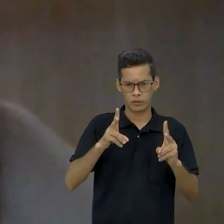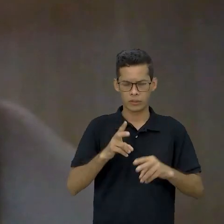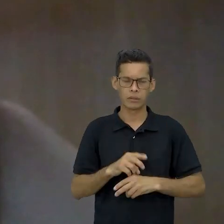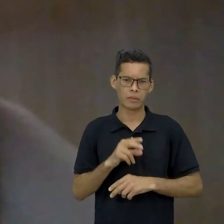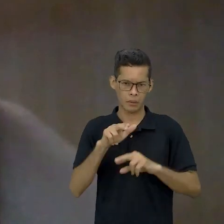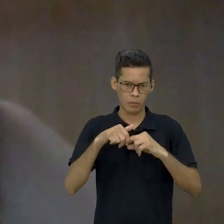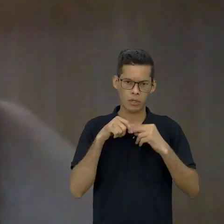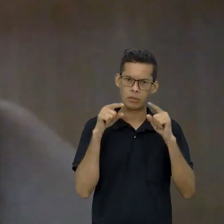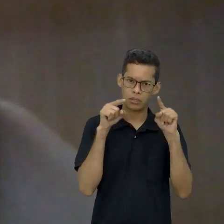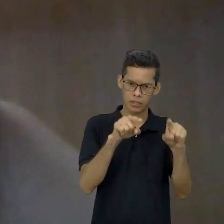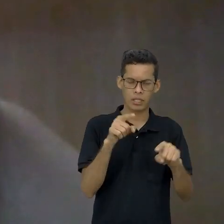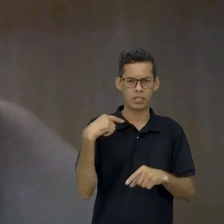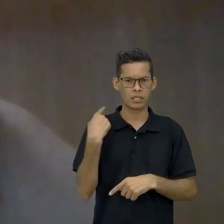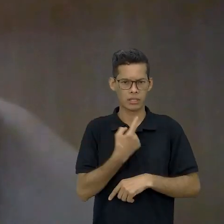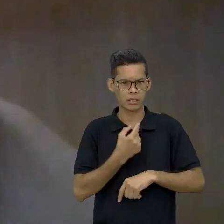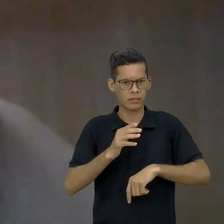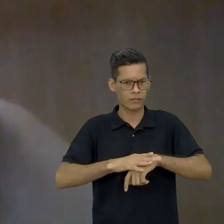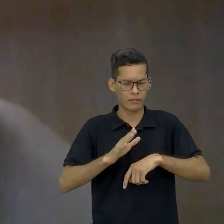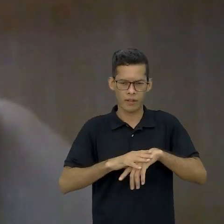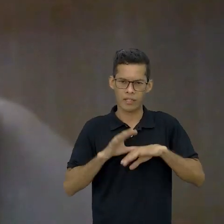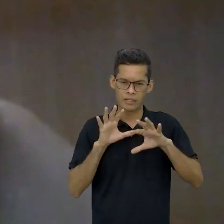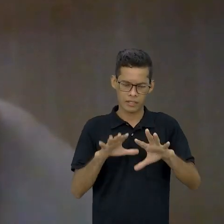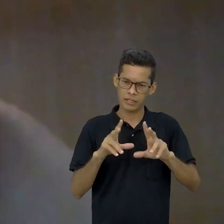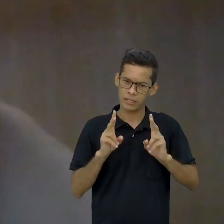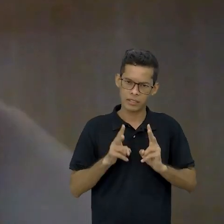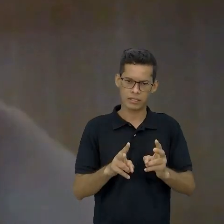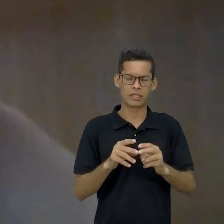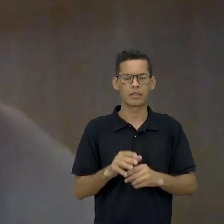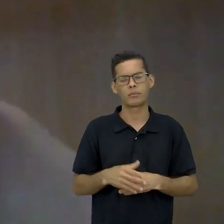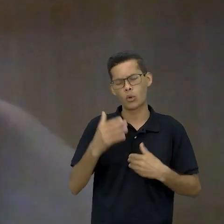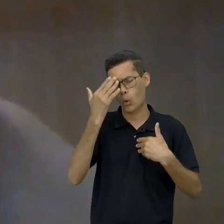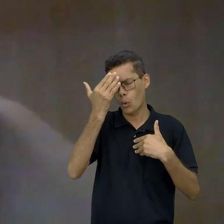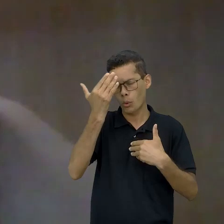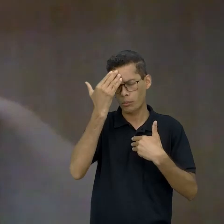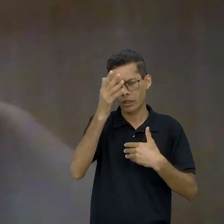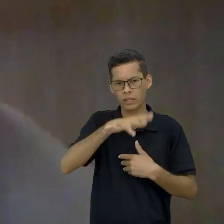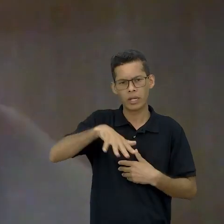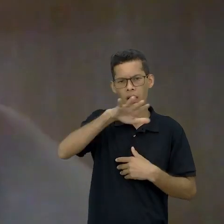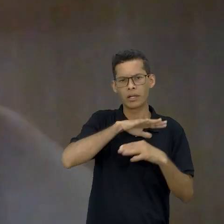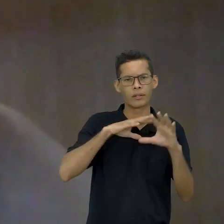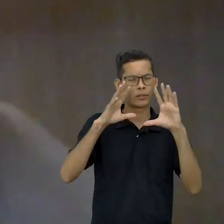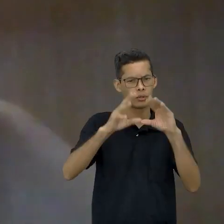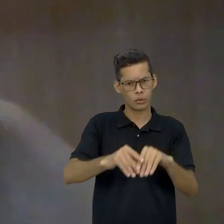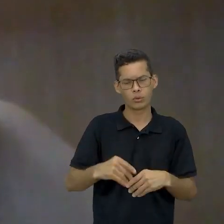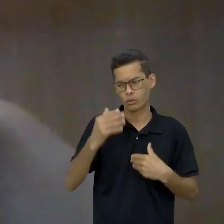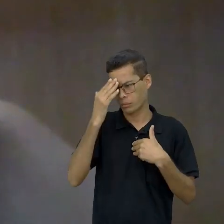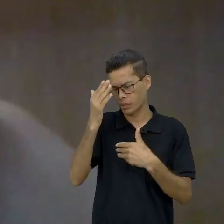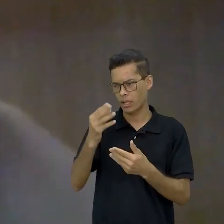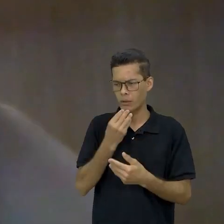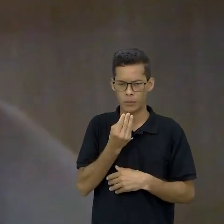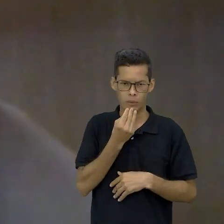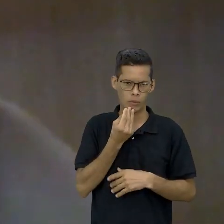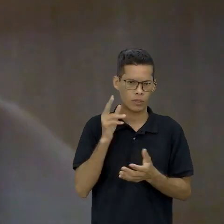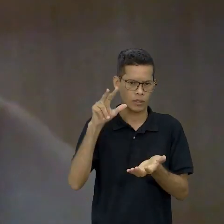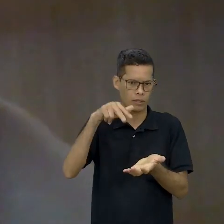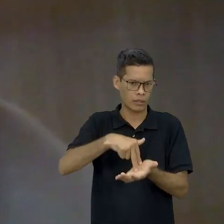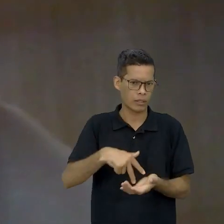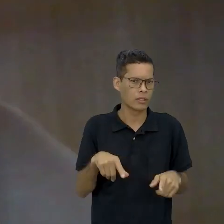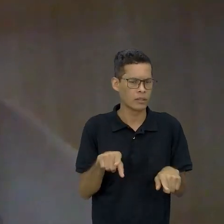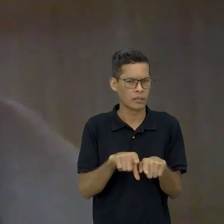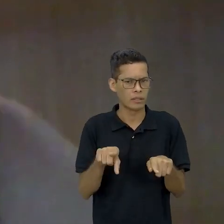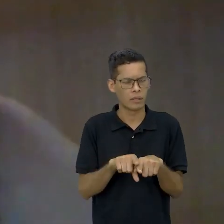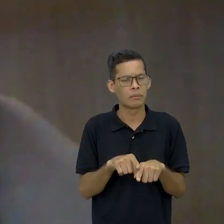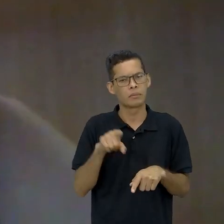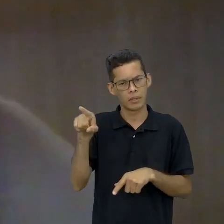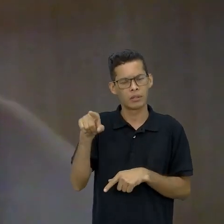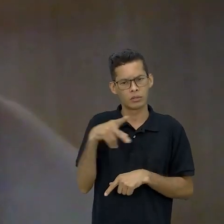que nós fazemos o que fazemos sempre. Então, muitíssimo obrigada pela participação, agradeço extremamente a oportunidade, aos professores que